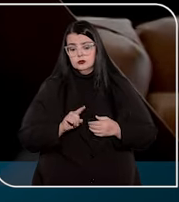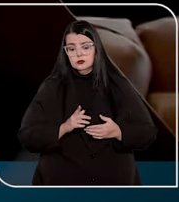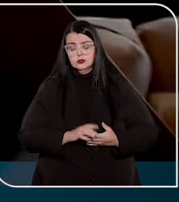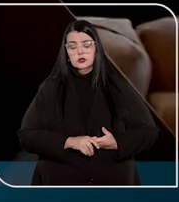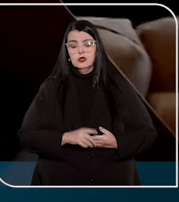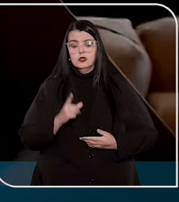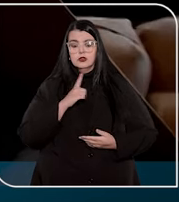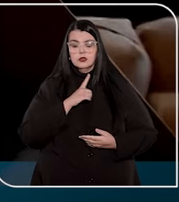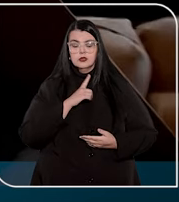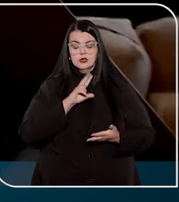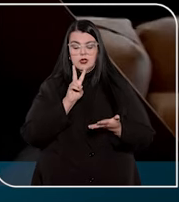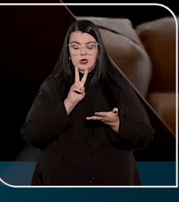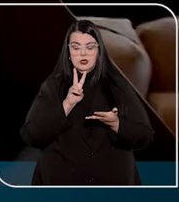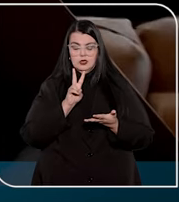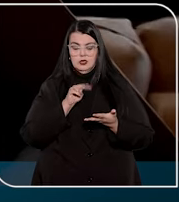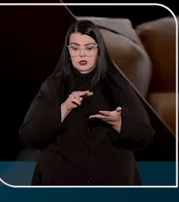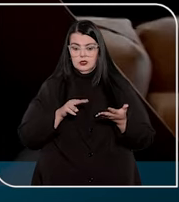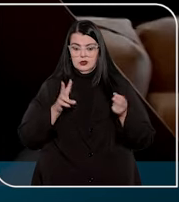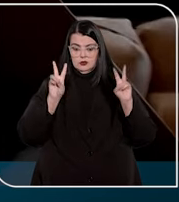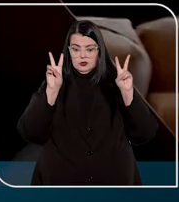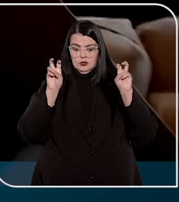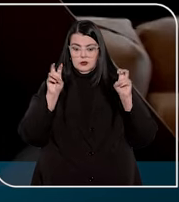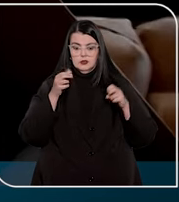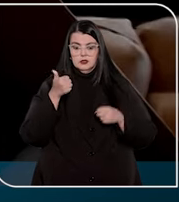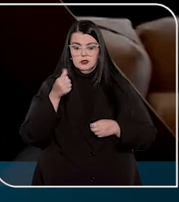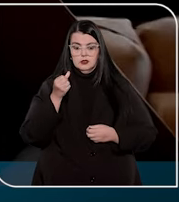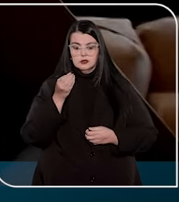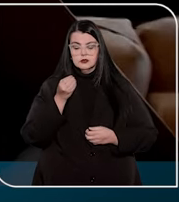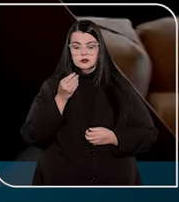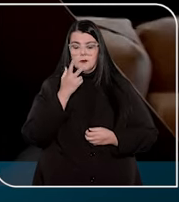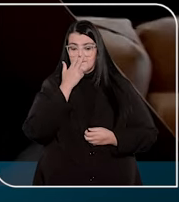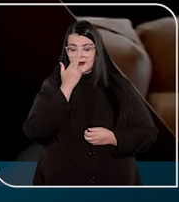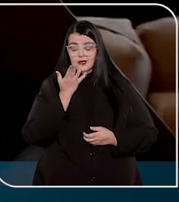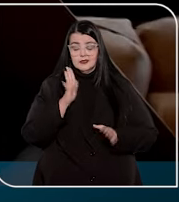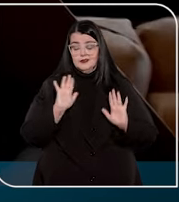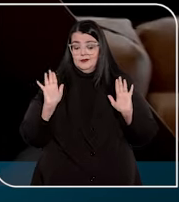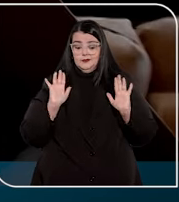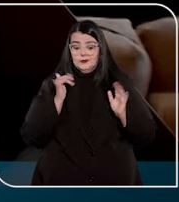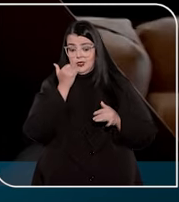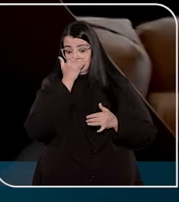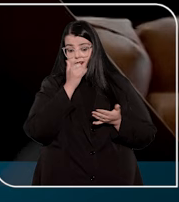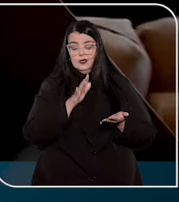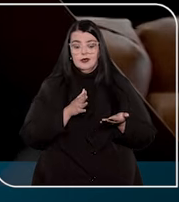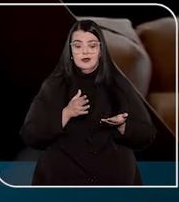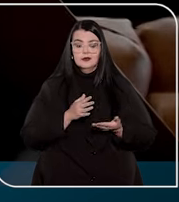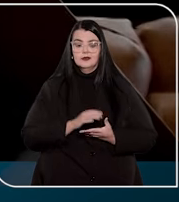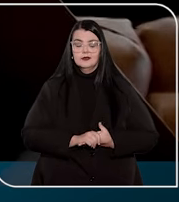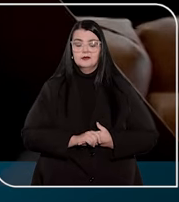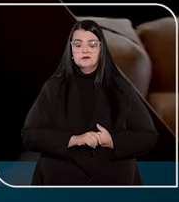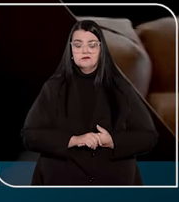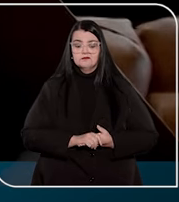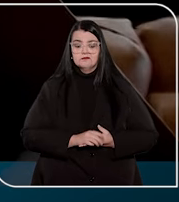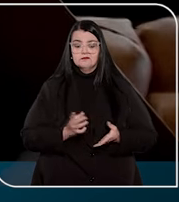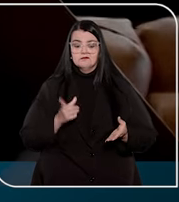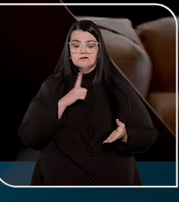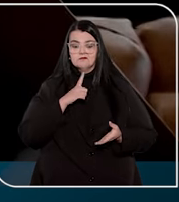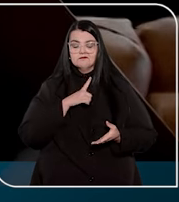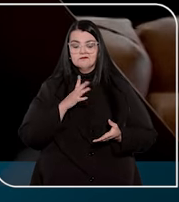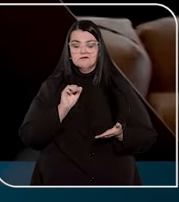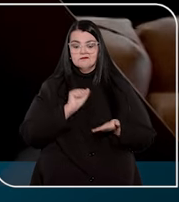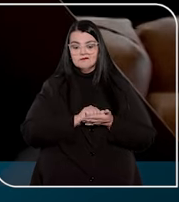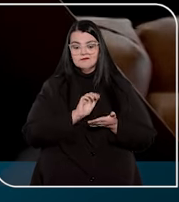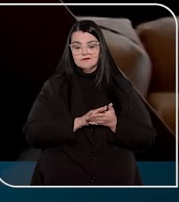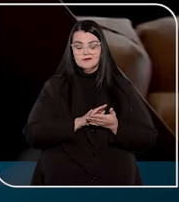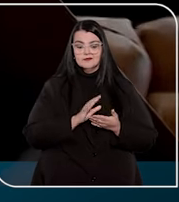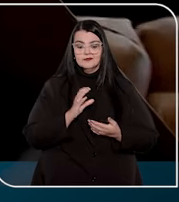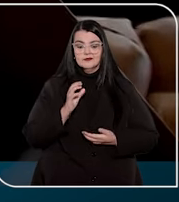aqui ler o tema 660 e parece que dá azar ficar devendo. Então, eu fui no. Desculpem. Fui no Serasa aqui, que é o